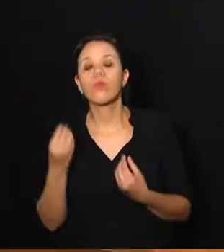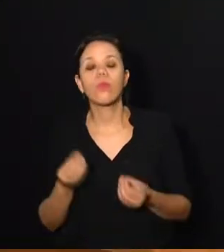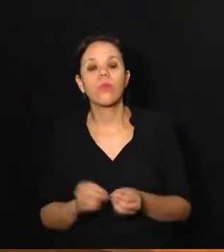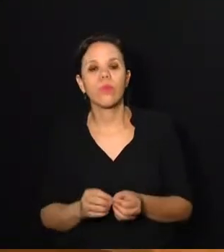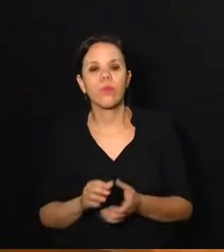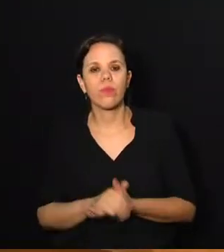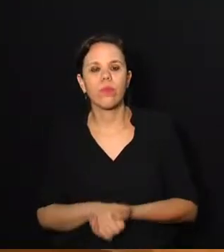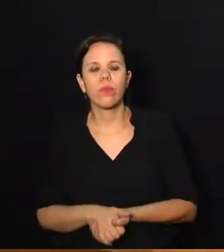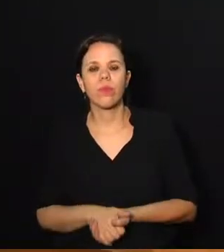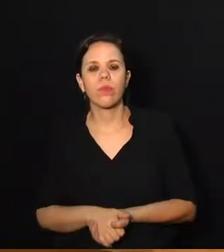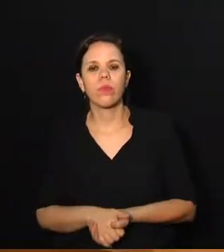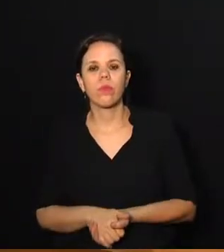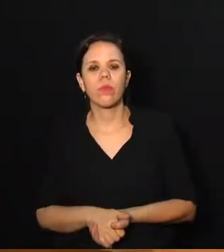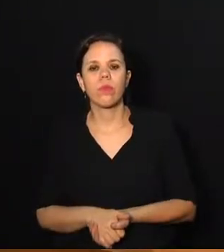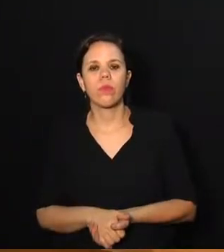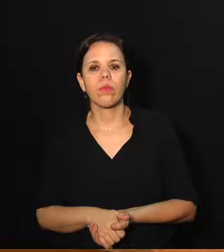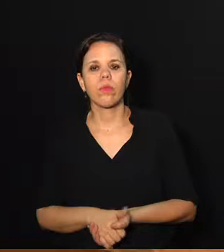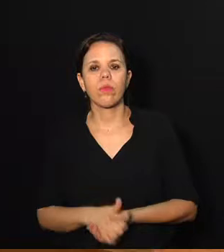situação?